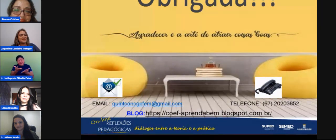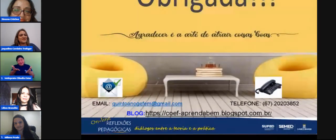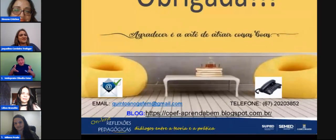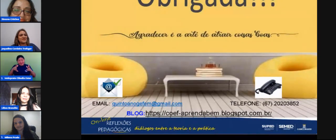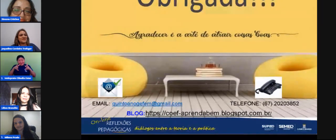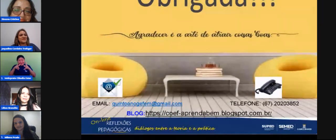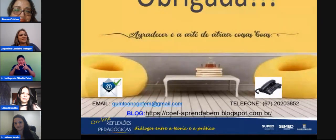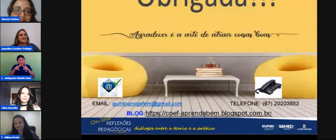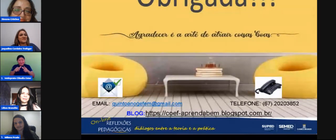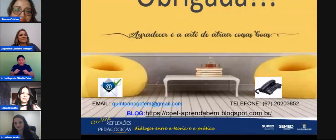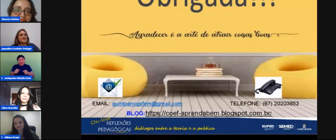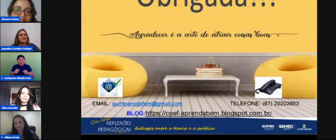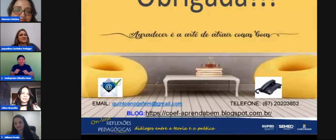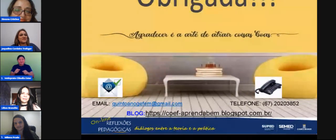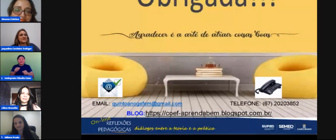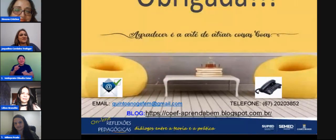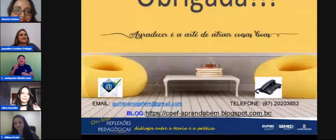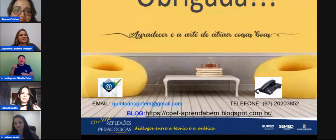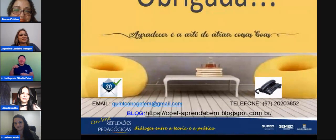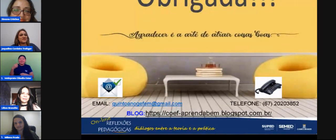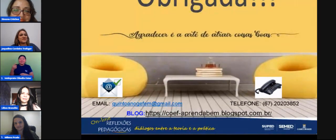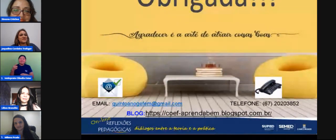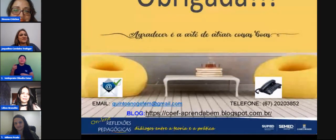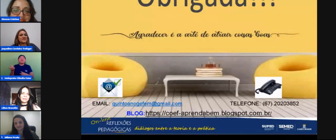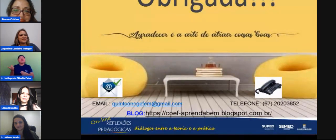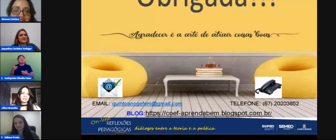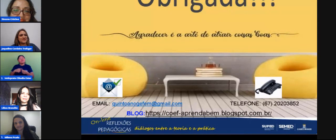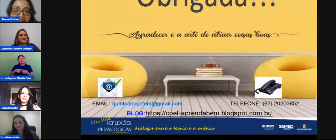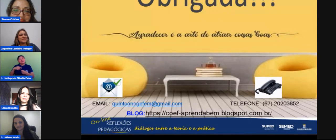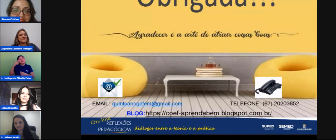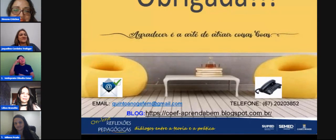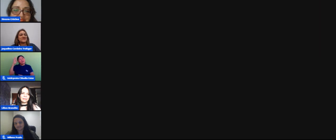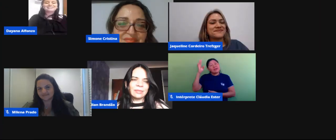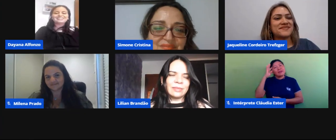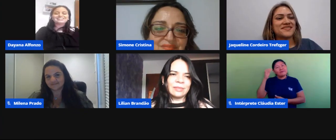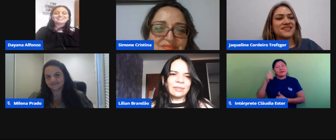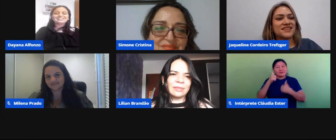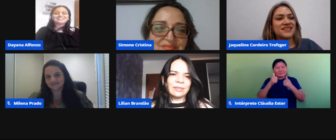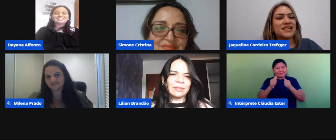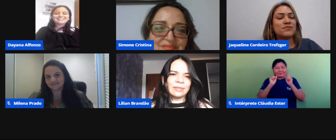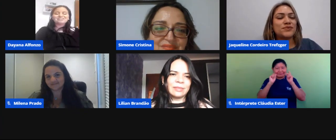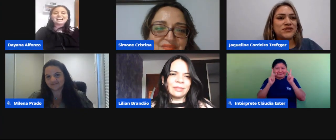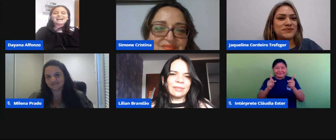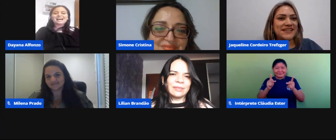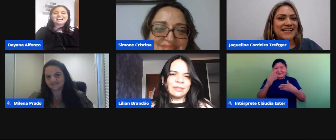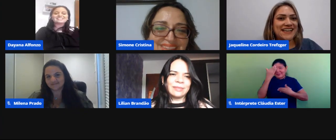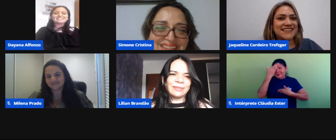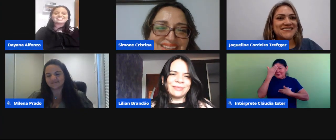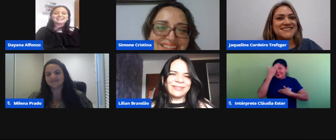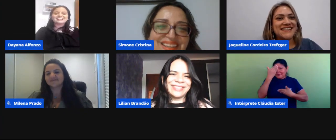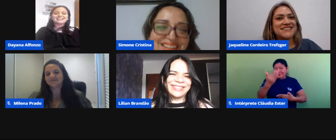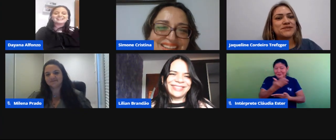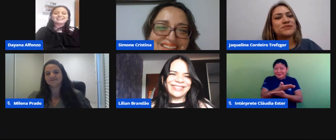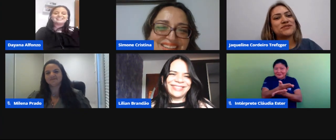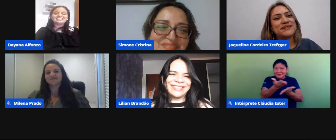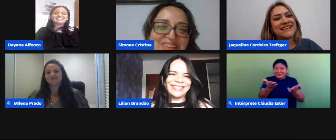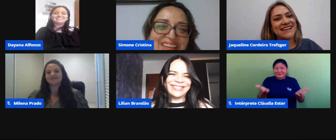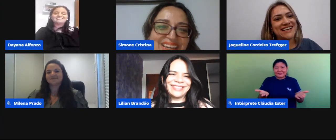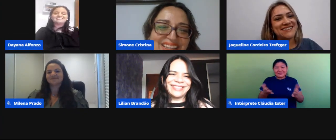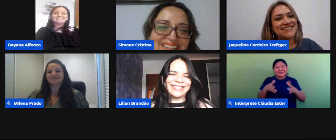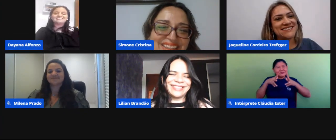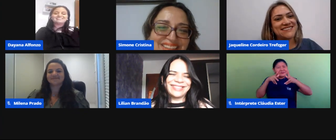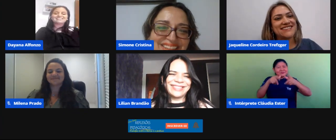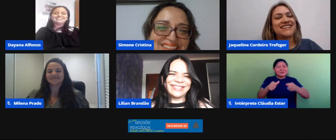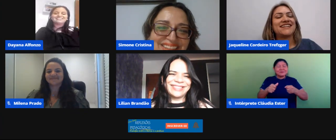Freire aí, mas fica para depois a gente estar refletindo. Ok? Obrigada, obrigada, Jaqueline. Gente,